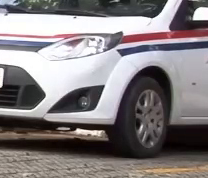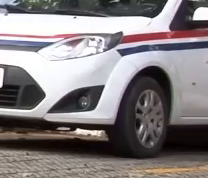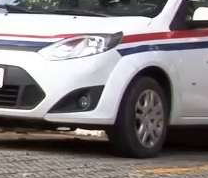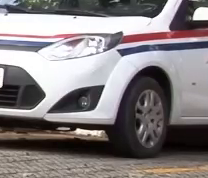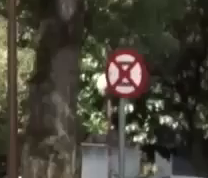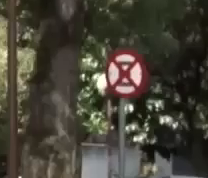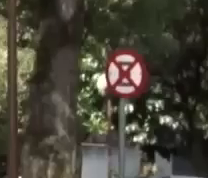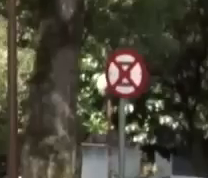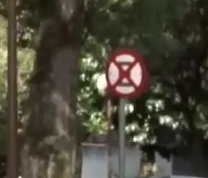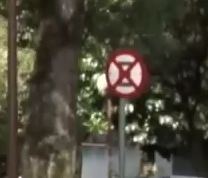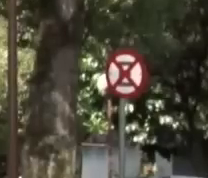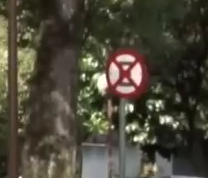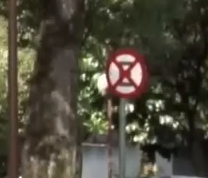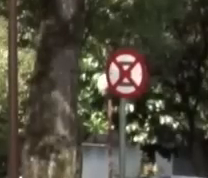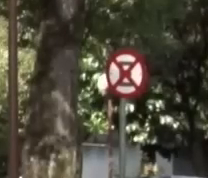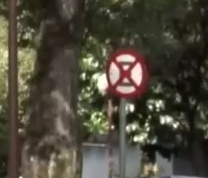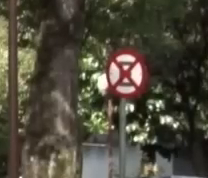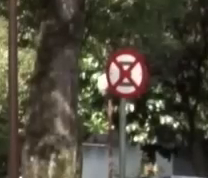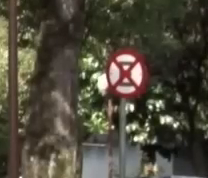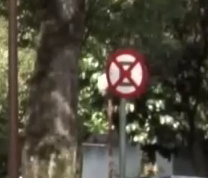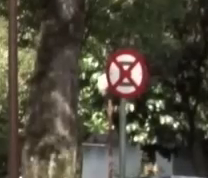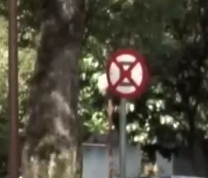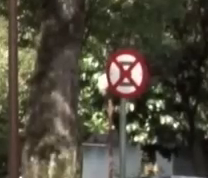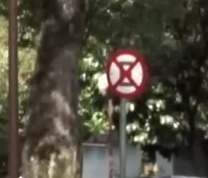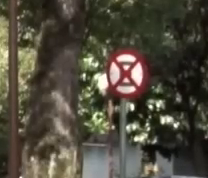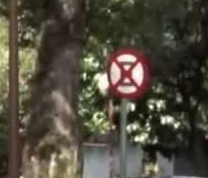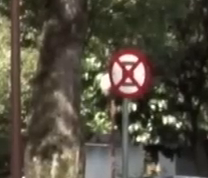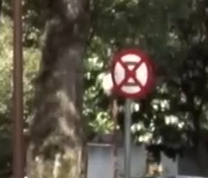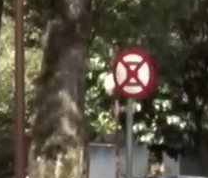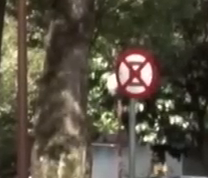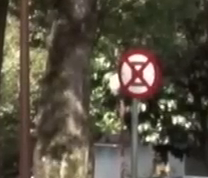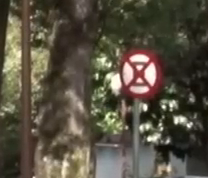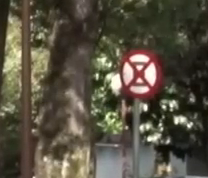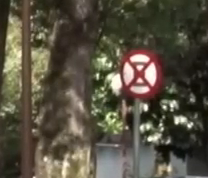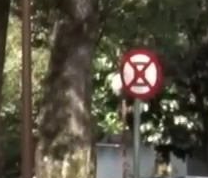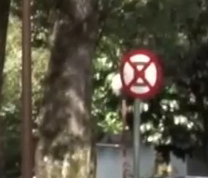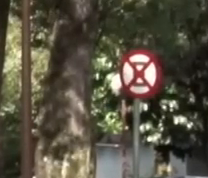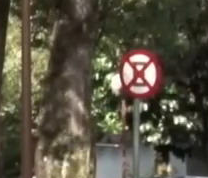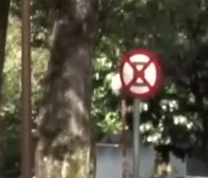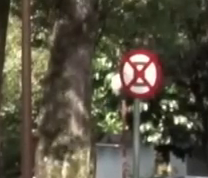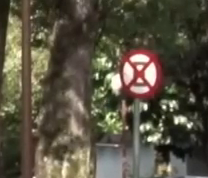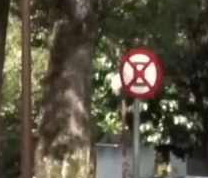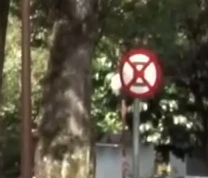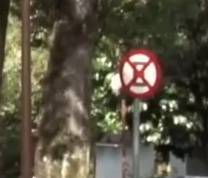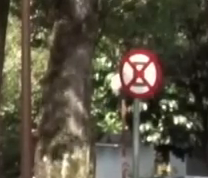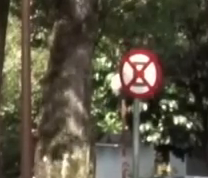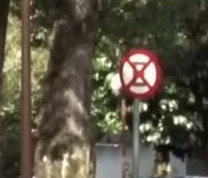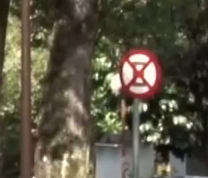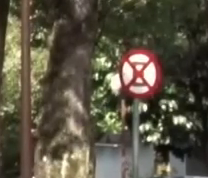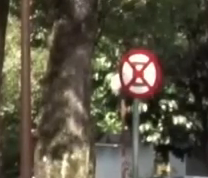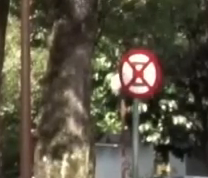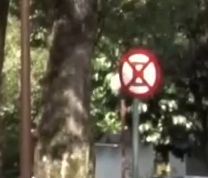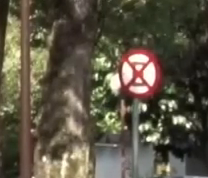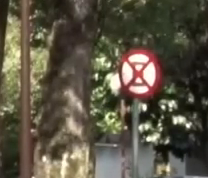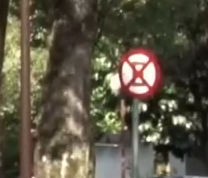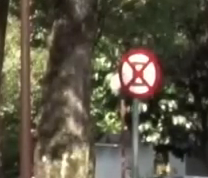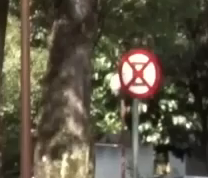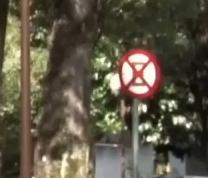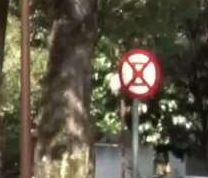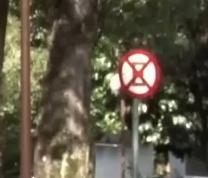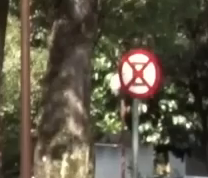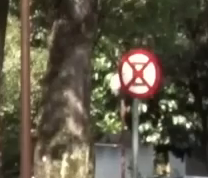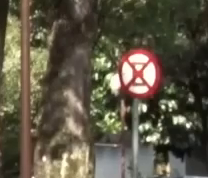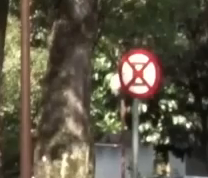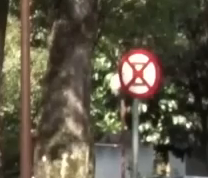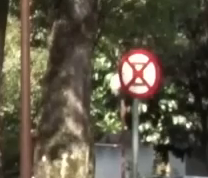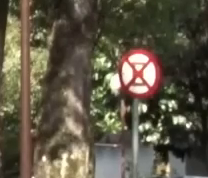sistema de saúde. Guarulhos oferece à população o atendimento em hospitais públicos, UBSs, policlínicas e UPA, além